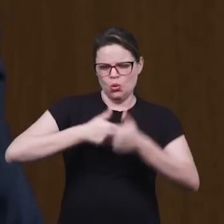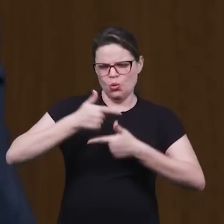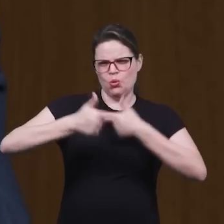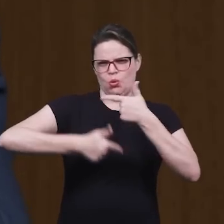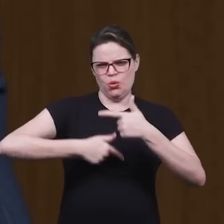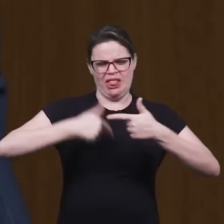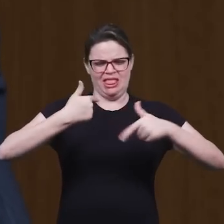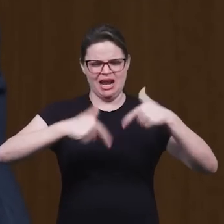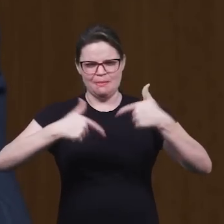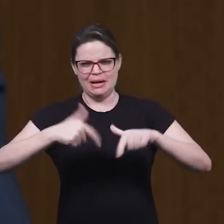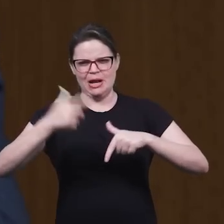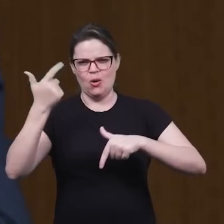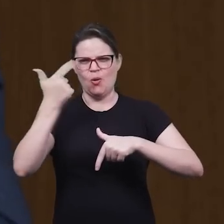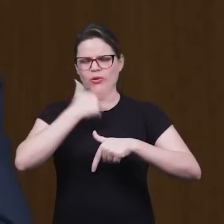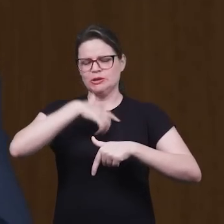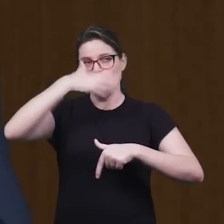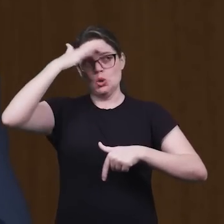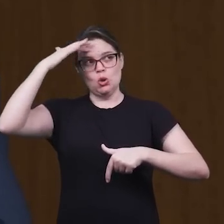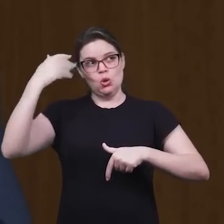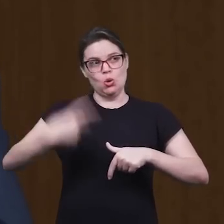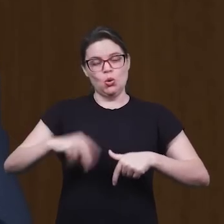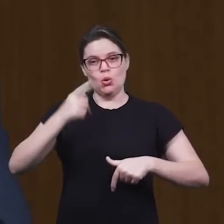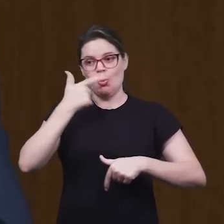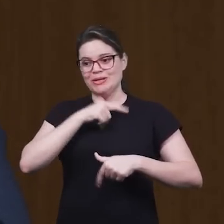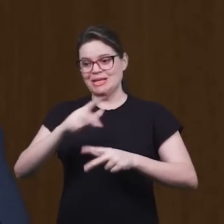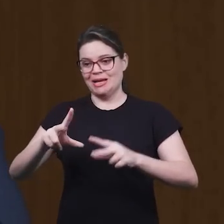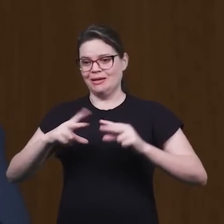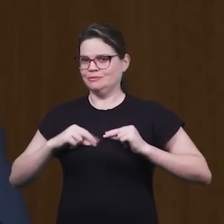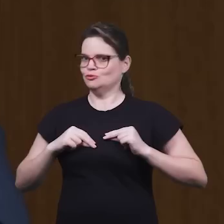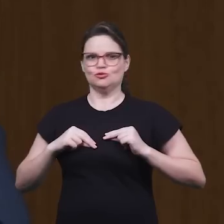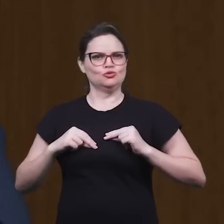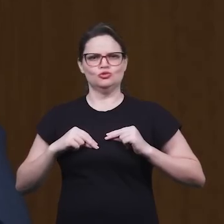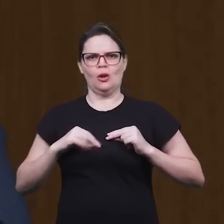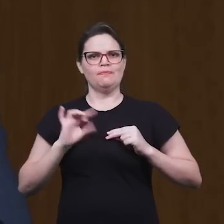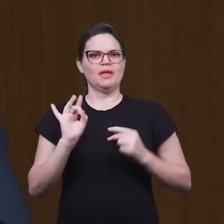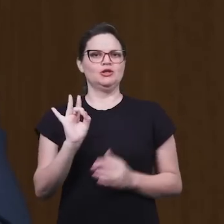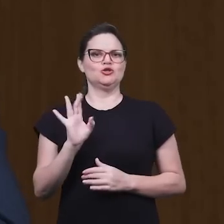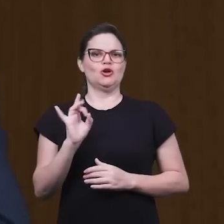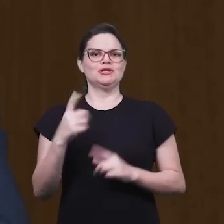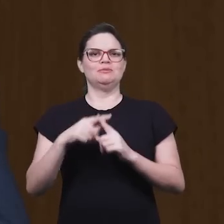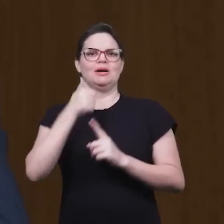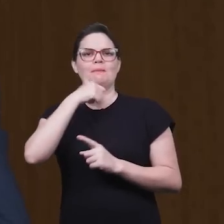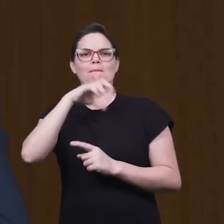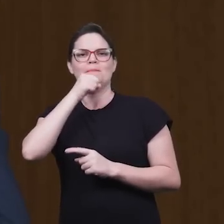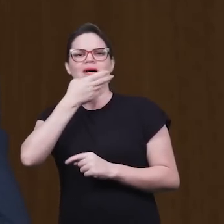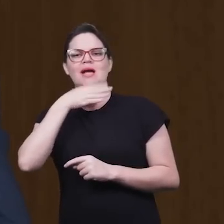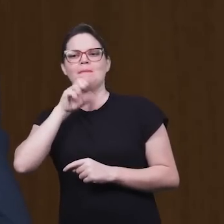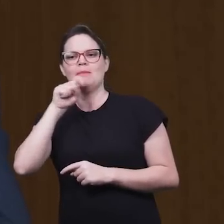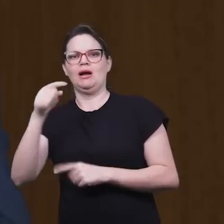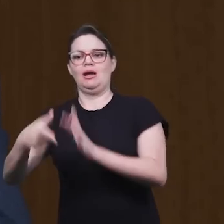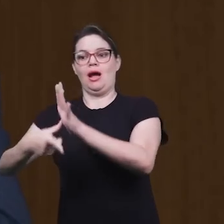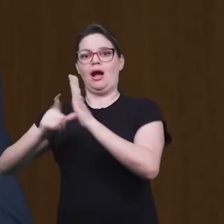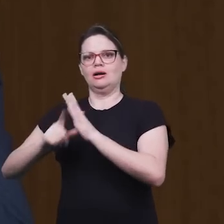de alguém que lutou por aquilo. A herança eterna, a salvação, nós recebemos de graça.